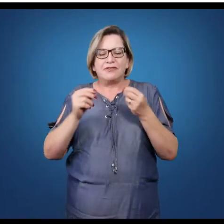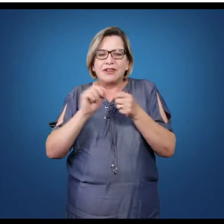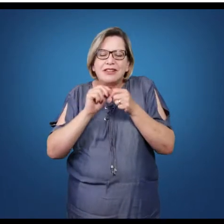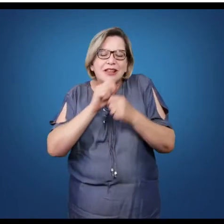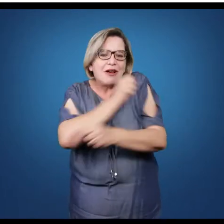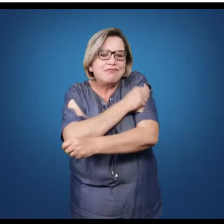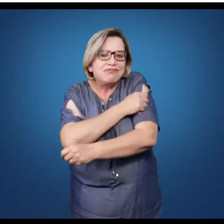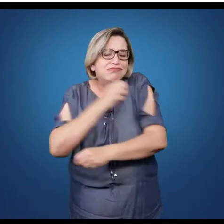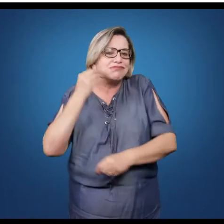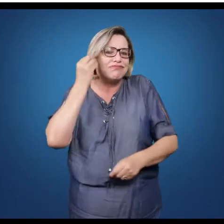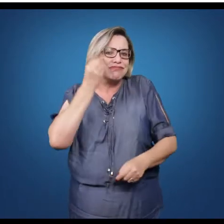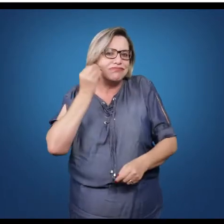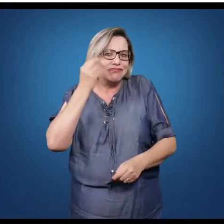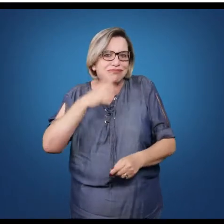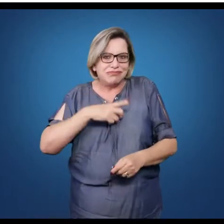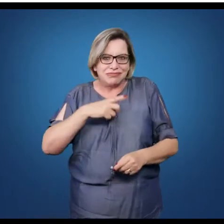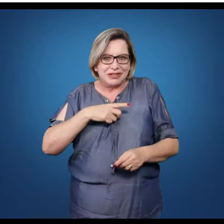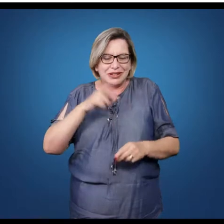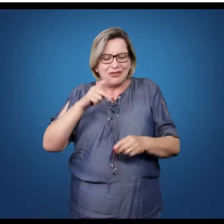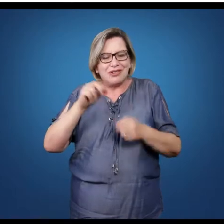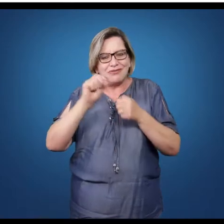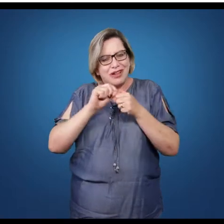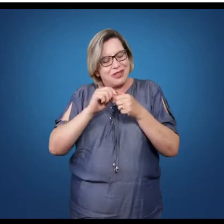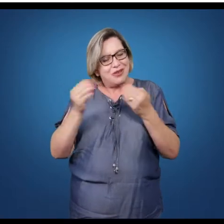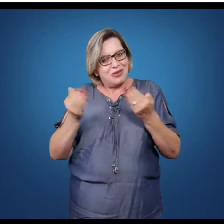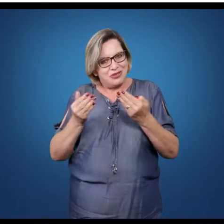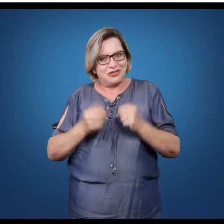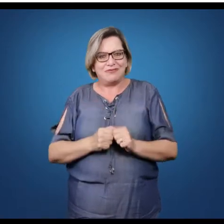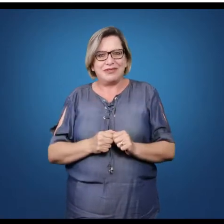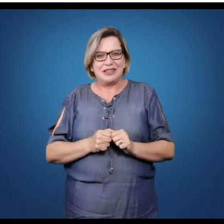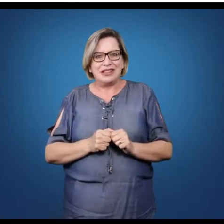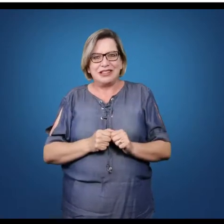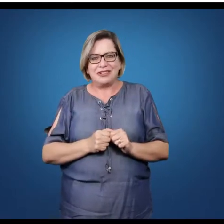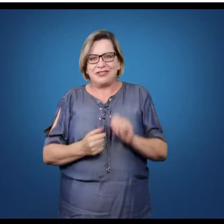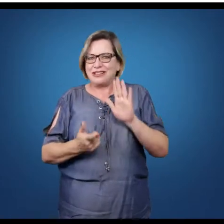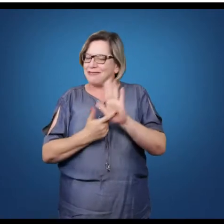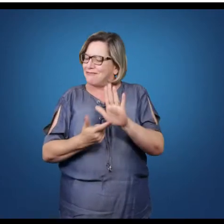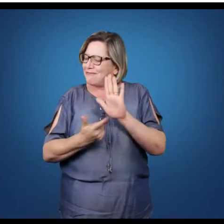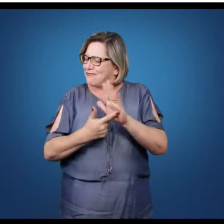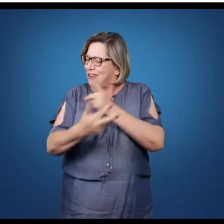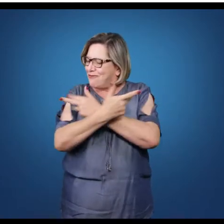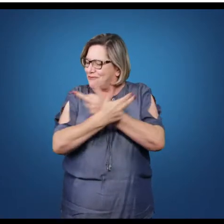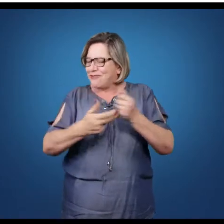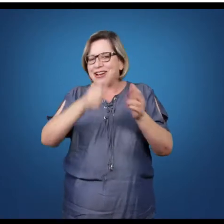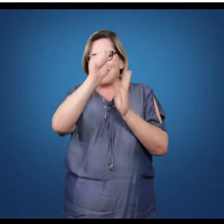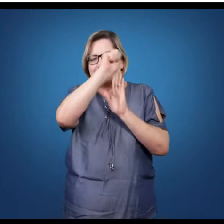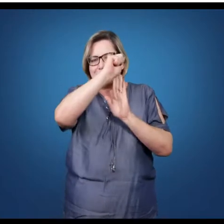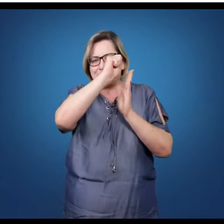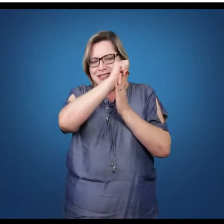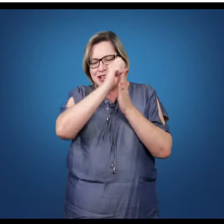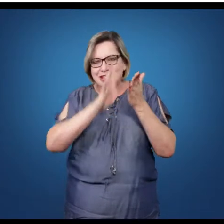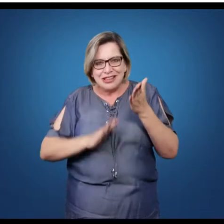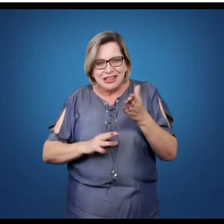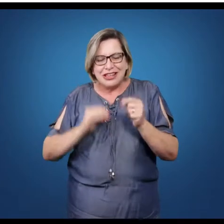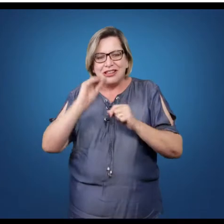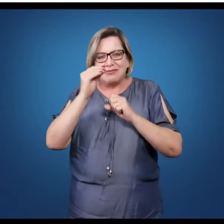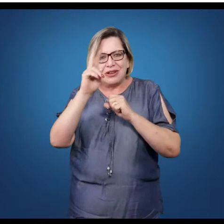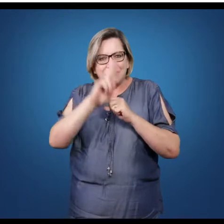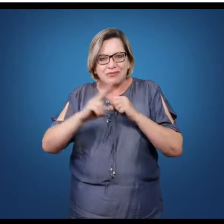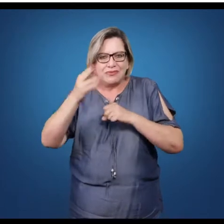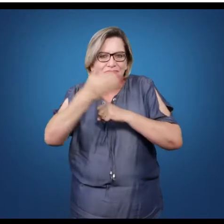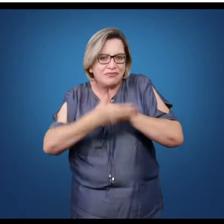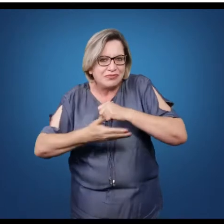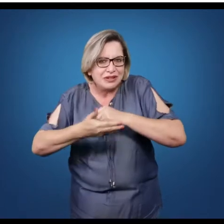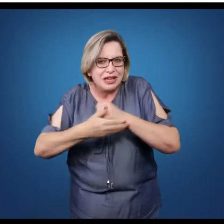diferentes situações, que é o que a gente vai fazer hoje na aula. Então, eu vou propor uma série de atividades para que a gente trabalhe os fundamentos e